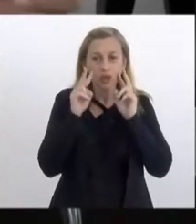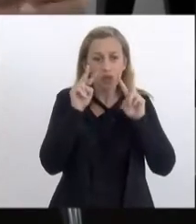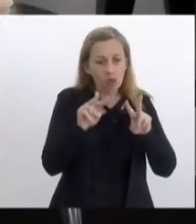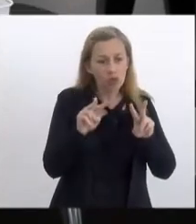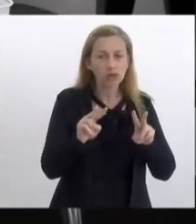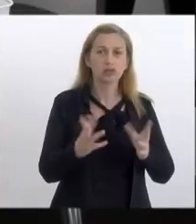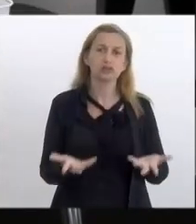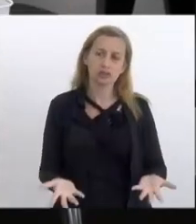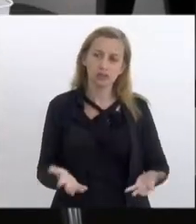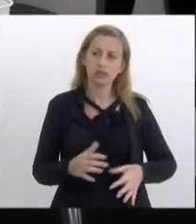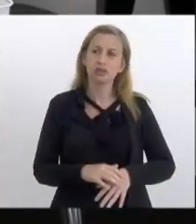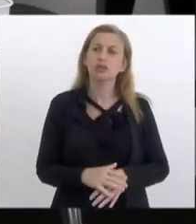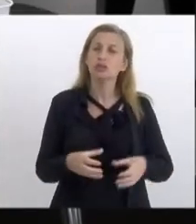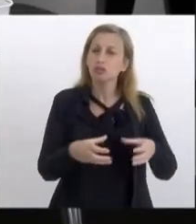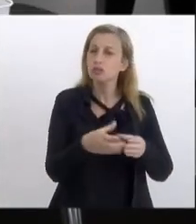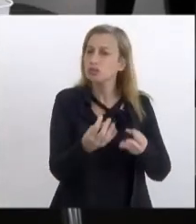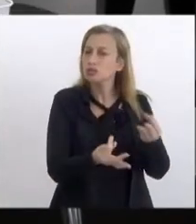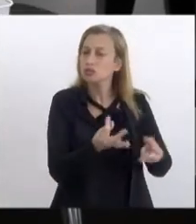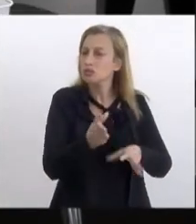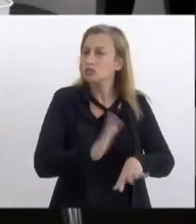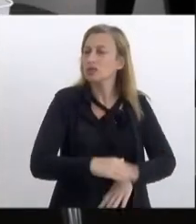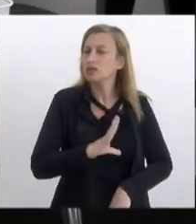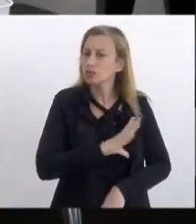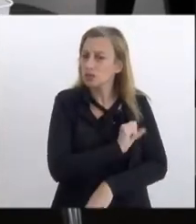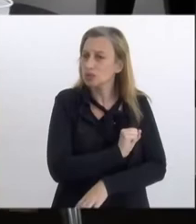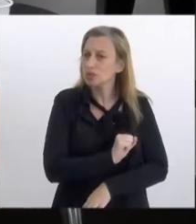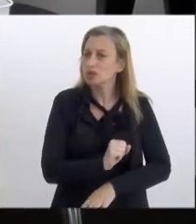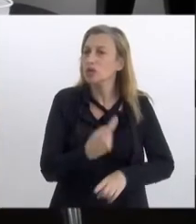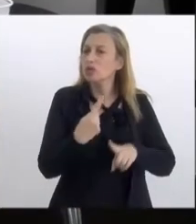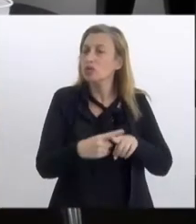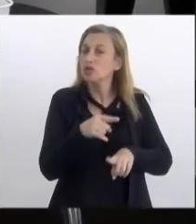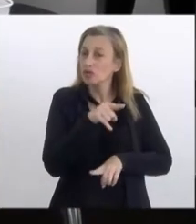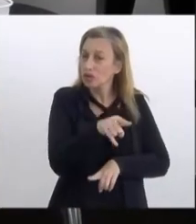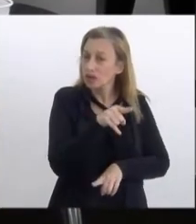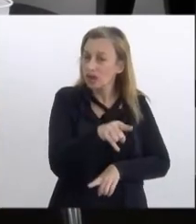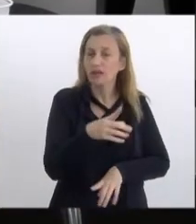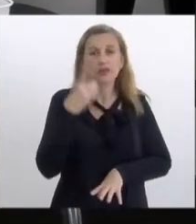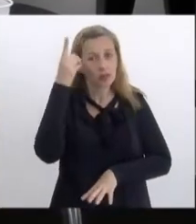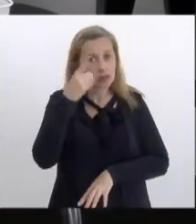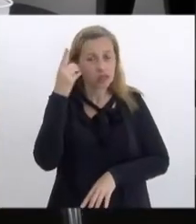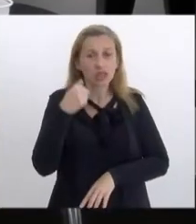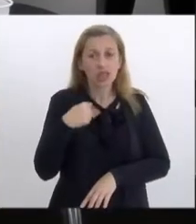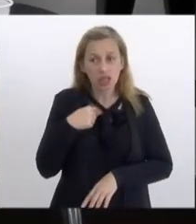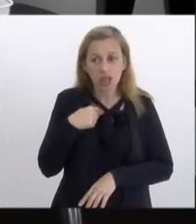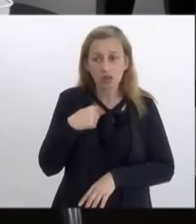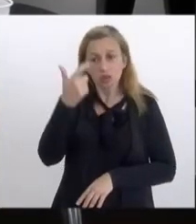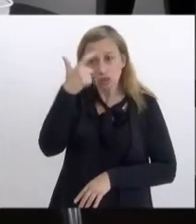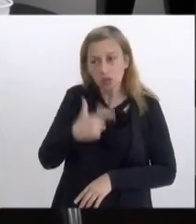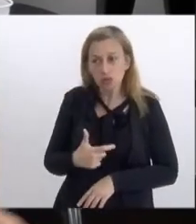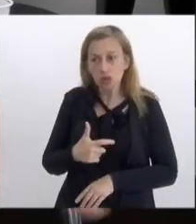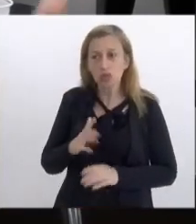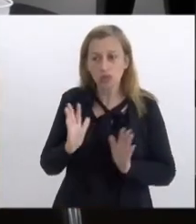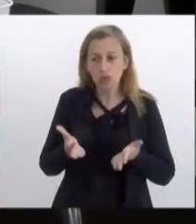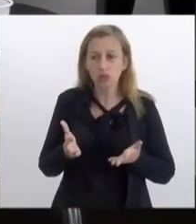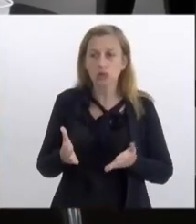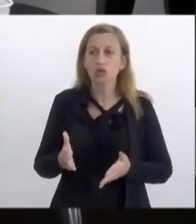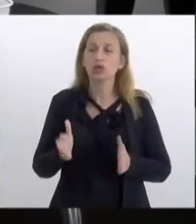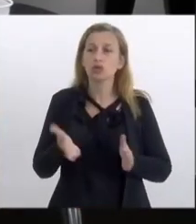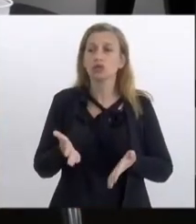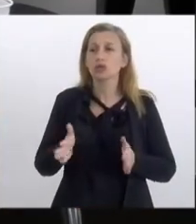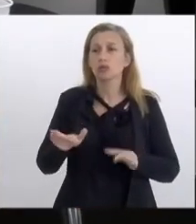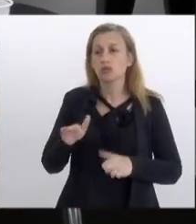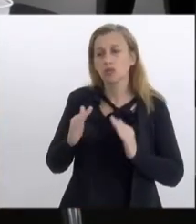comunidade terapêutica com mais amor. Porque foi lá, deputado, que eu me tornei esse homem que eu sou. Hoje eu moro no Complexo do